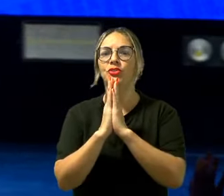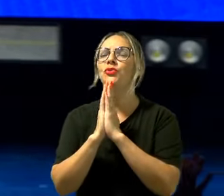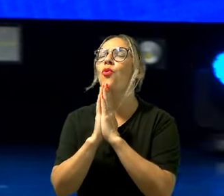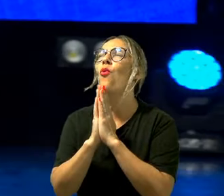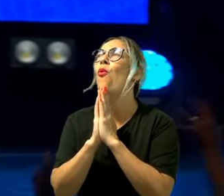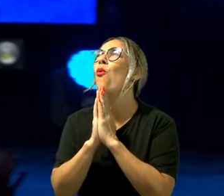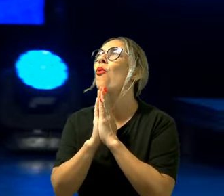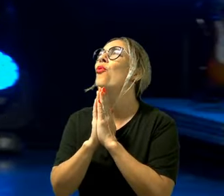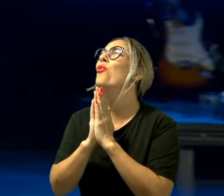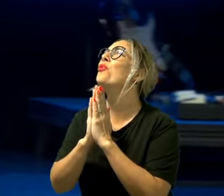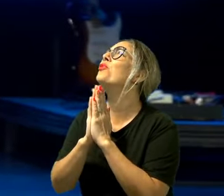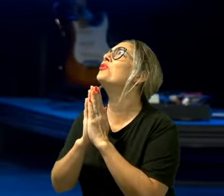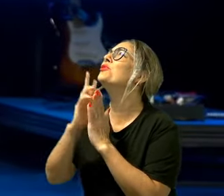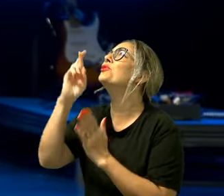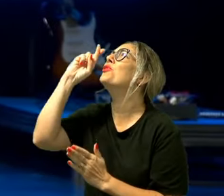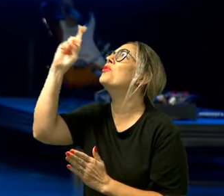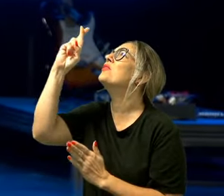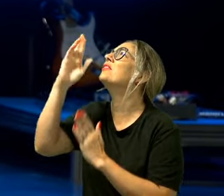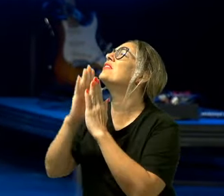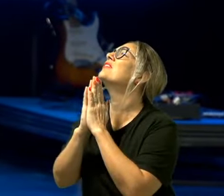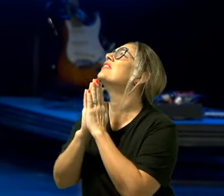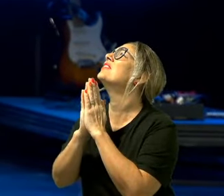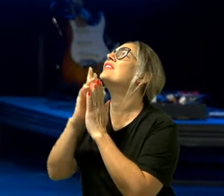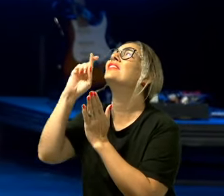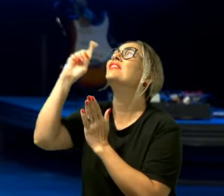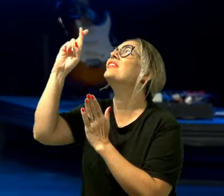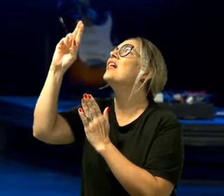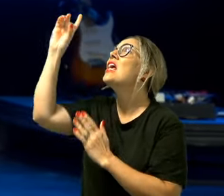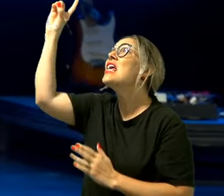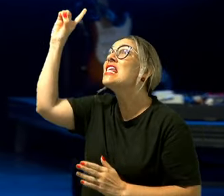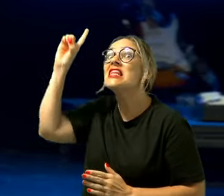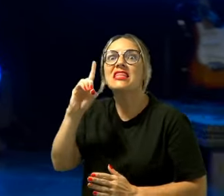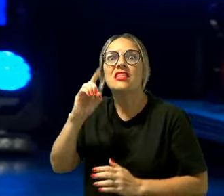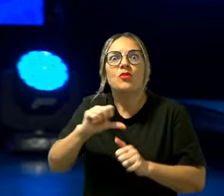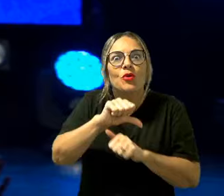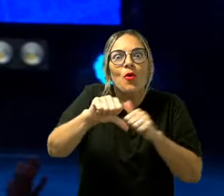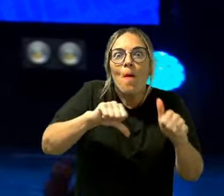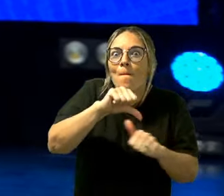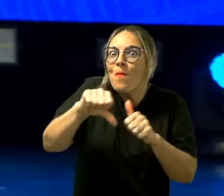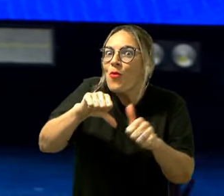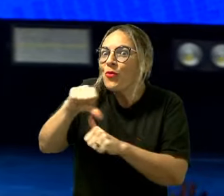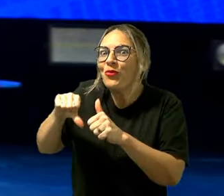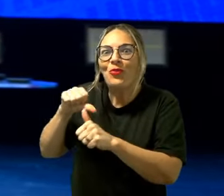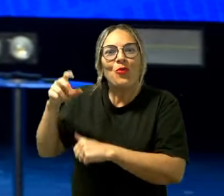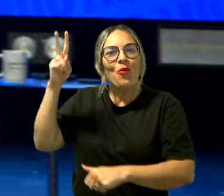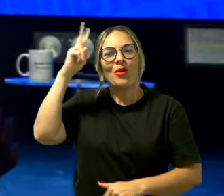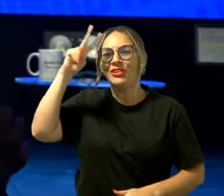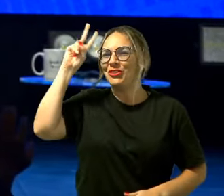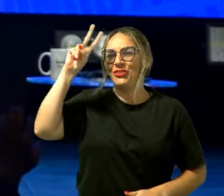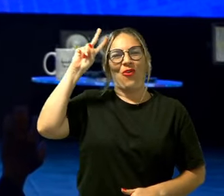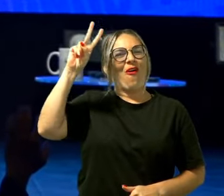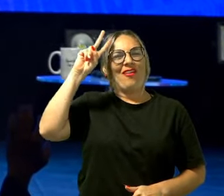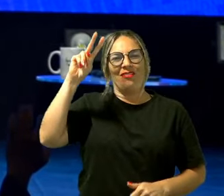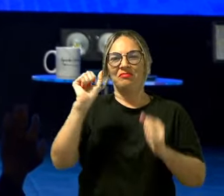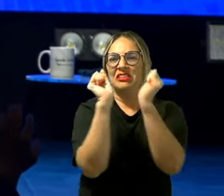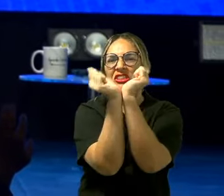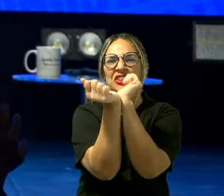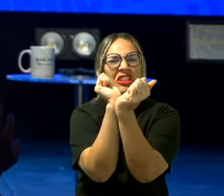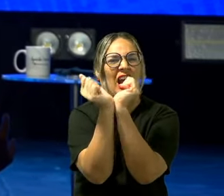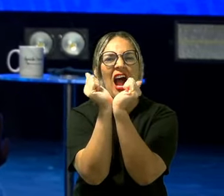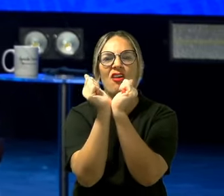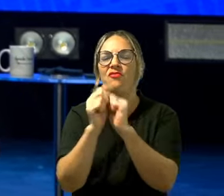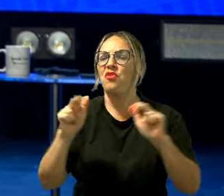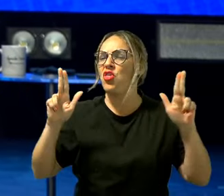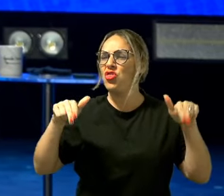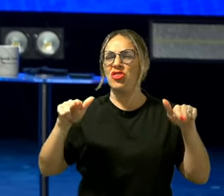Senhor, Jabes orou ao Senhor, e Deus mudou a sua história. Ele não foi escravo daquilo que estava